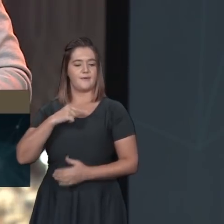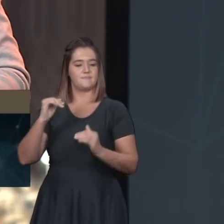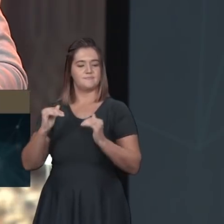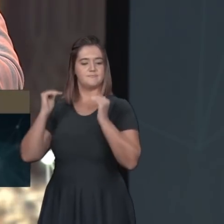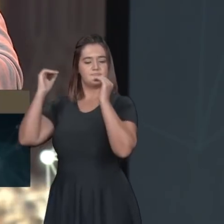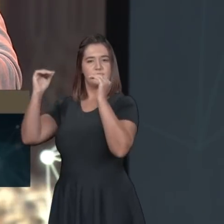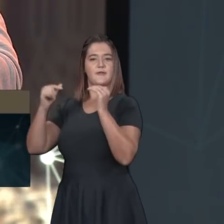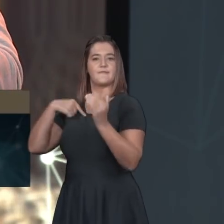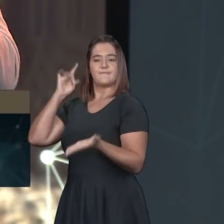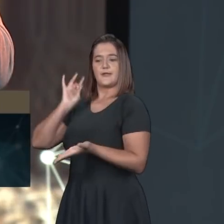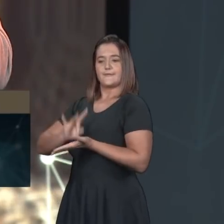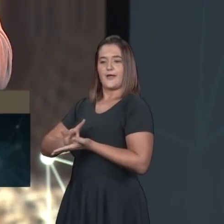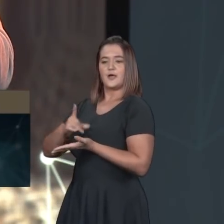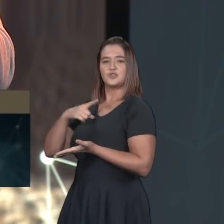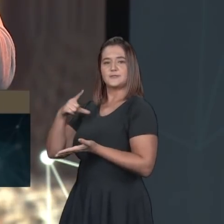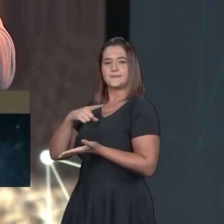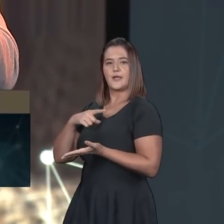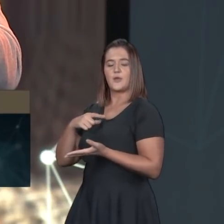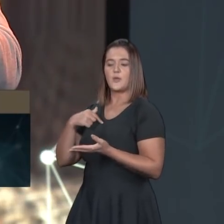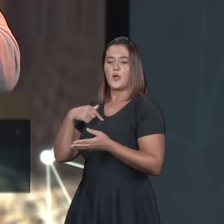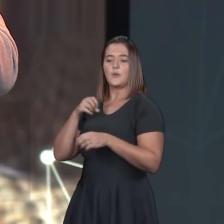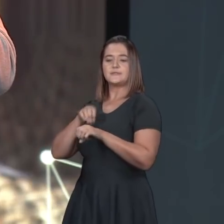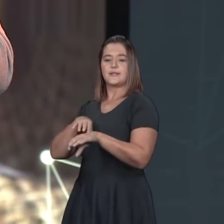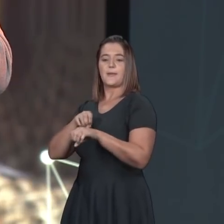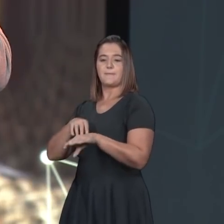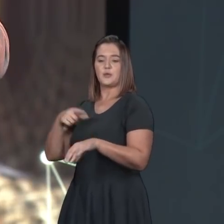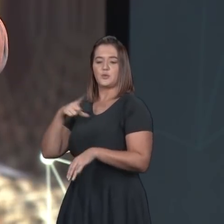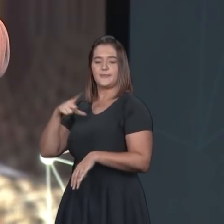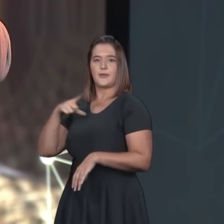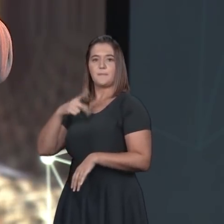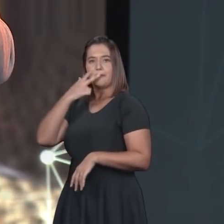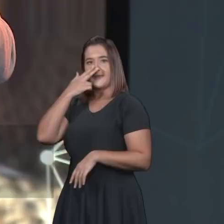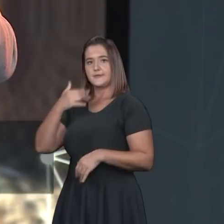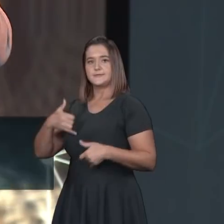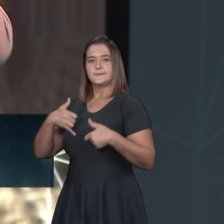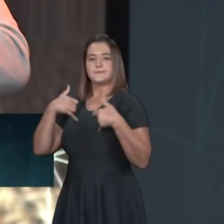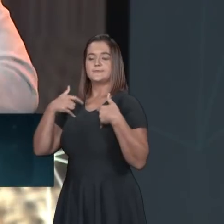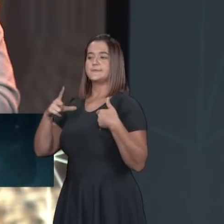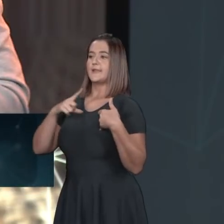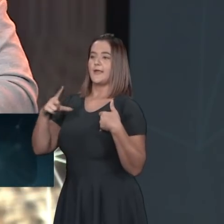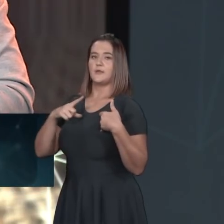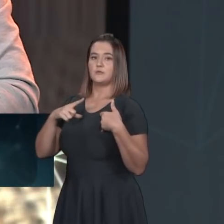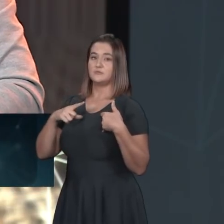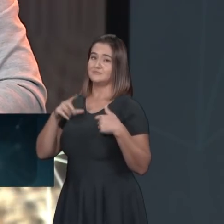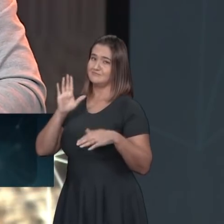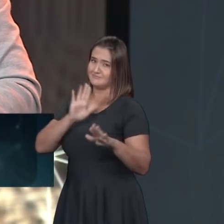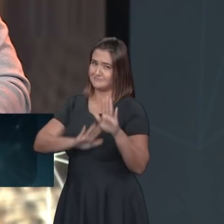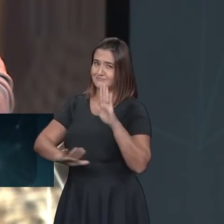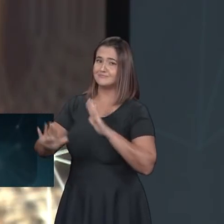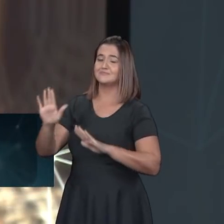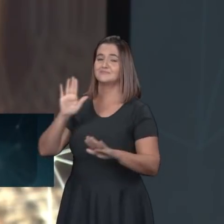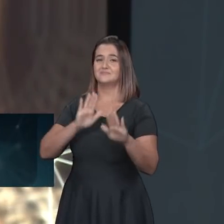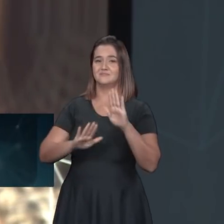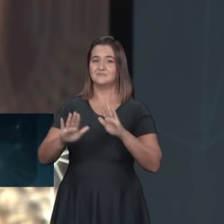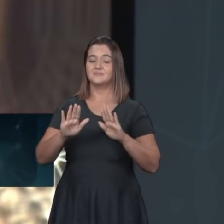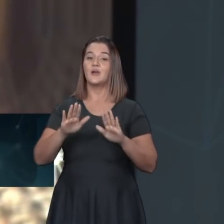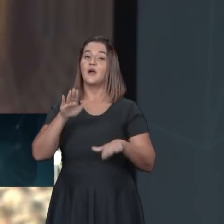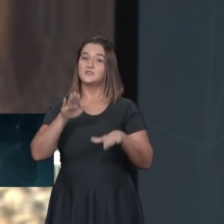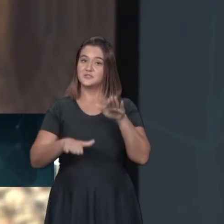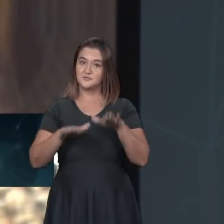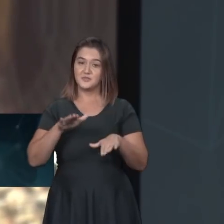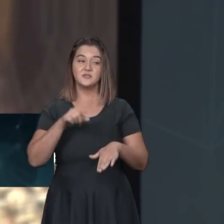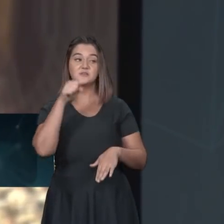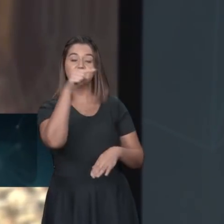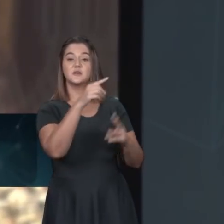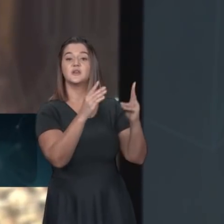aos demais porque tem a doutrina A, ou o ensinamento B, ou o credo C. Cuidado com isso. Às vezes, aquele